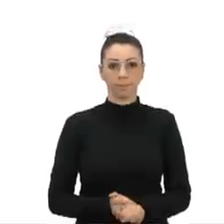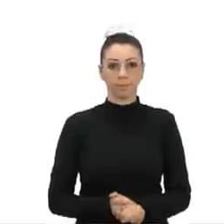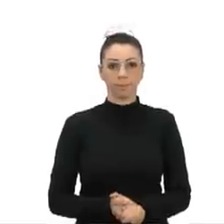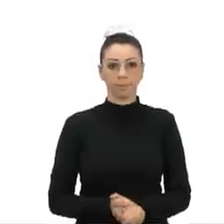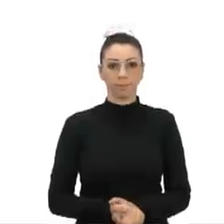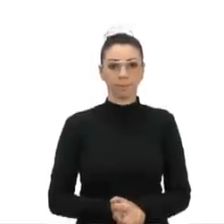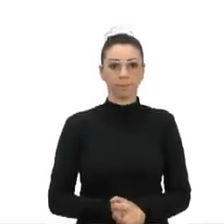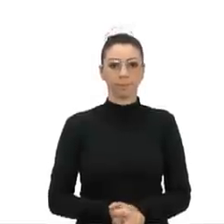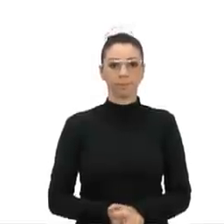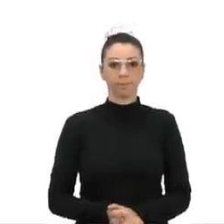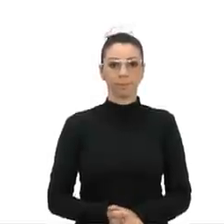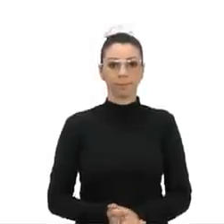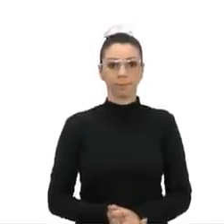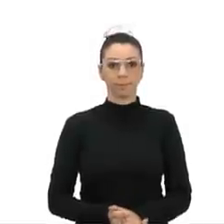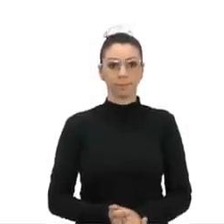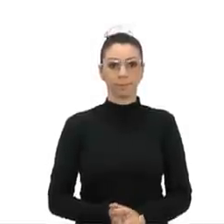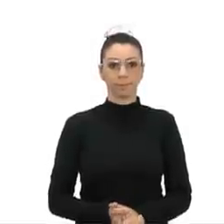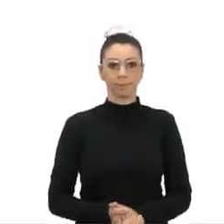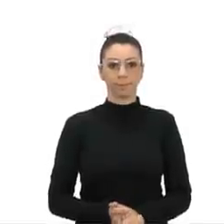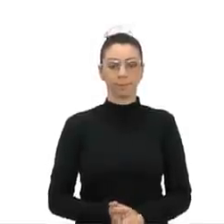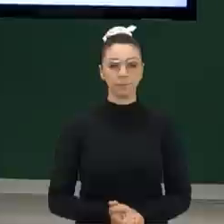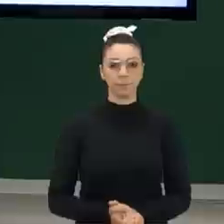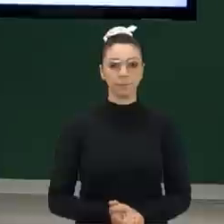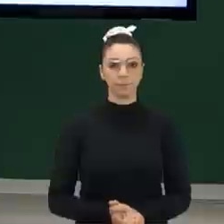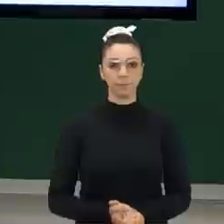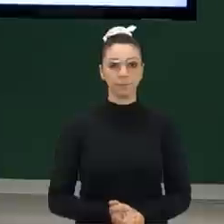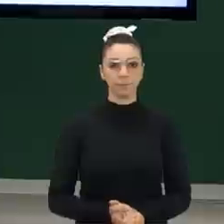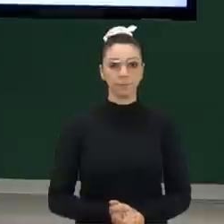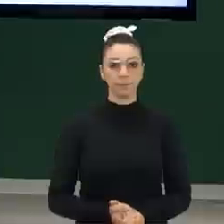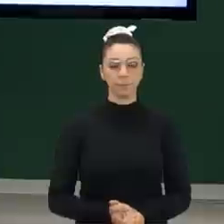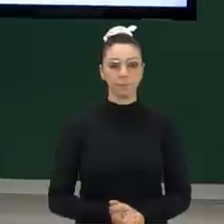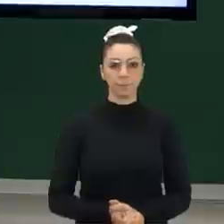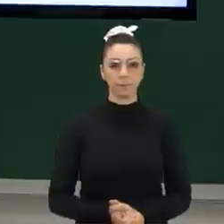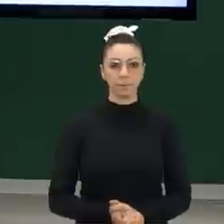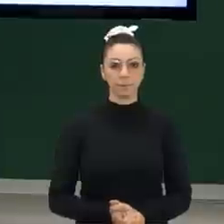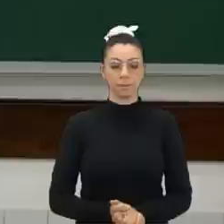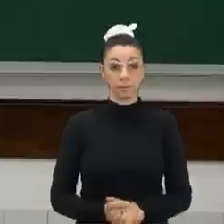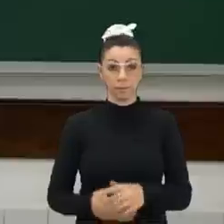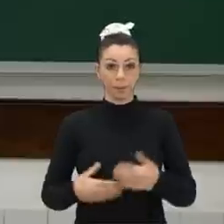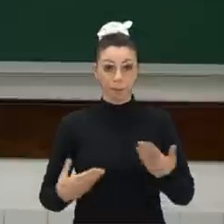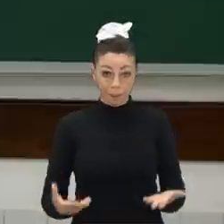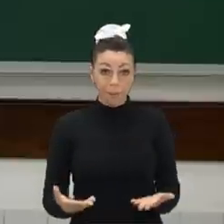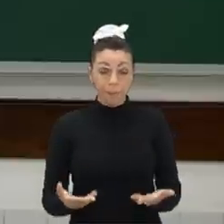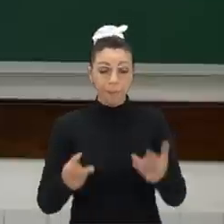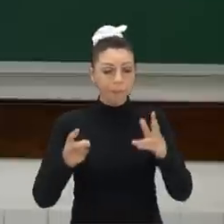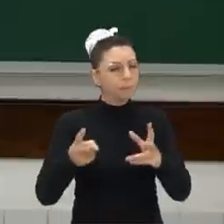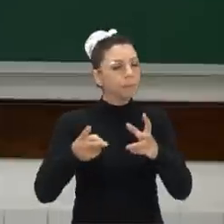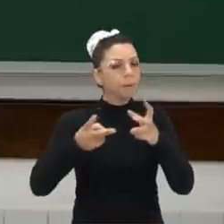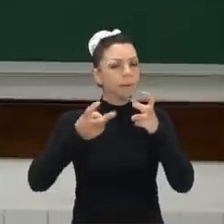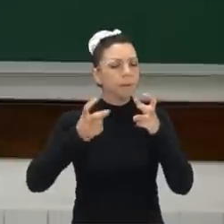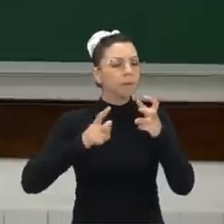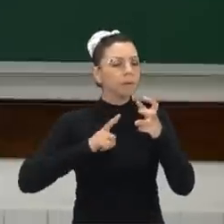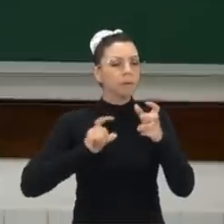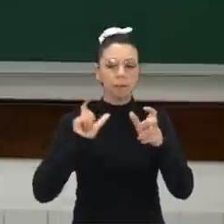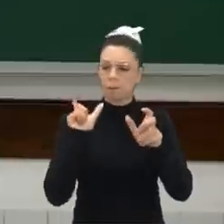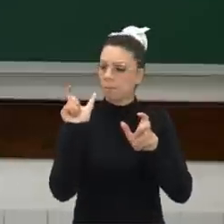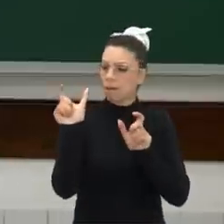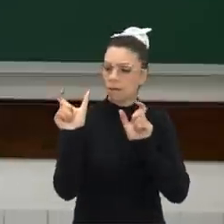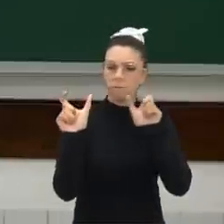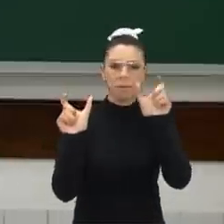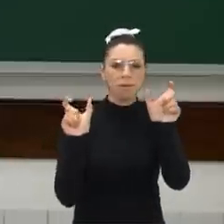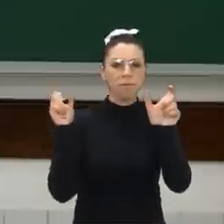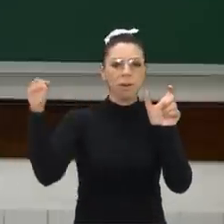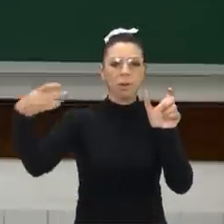alone. It's a good place to me. Ok? Vocês perceberam? Nós temos palavrinhas